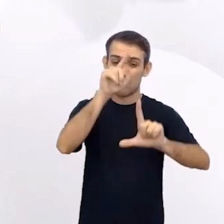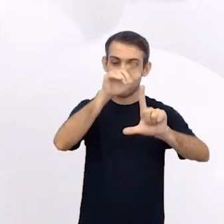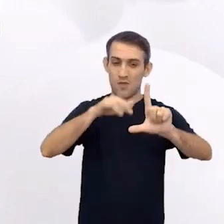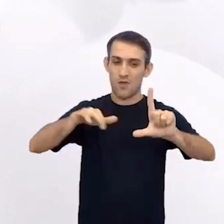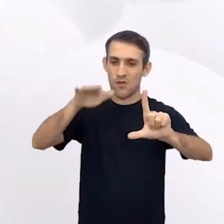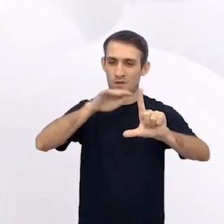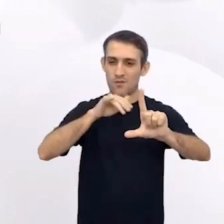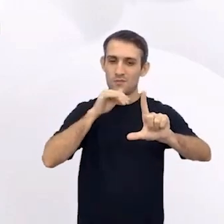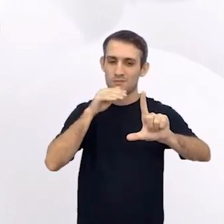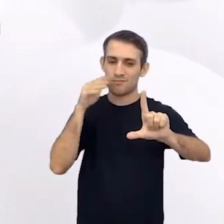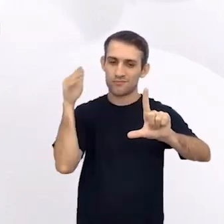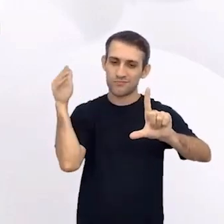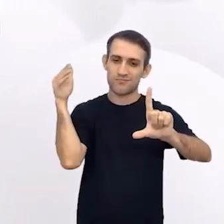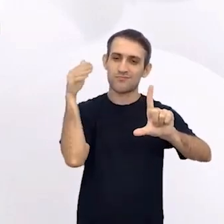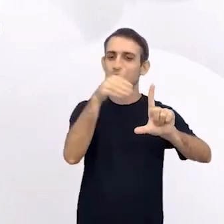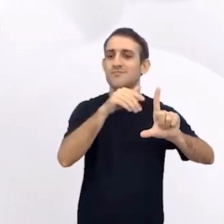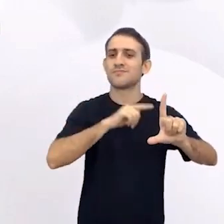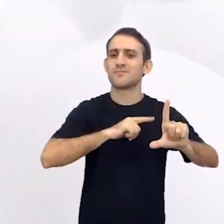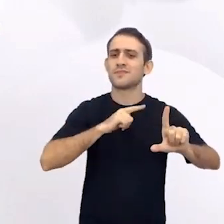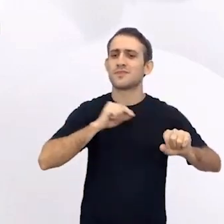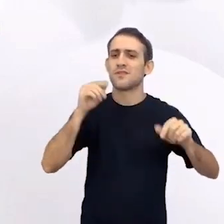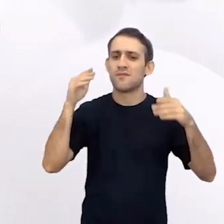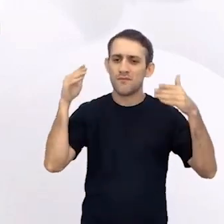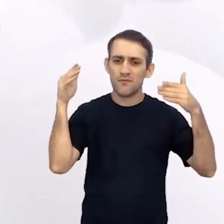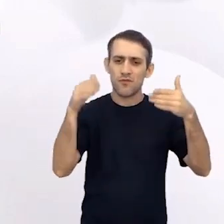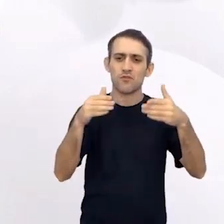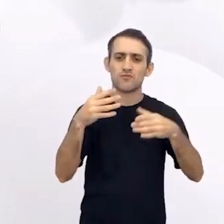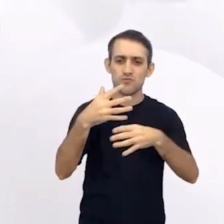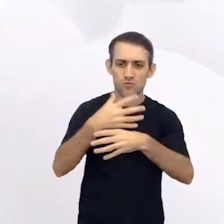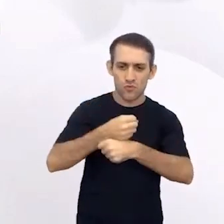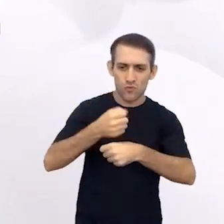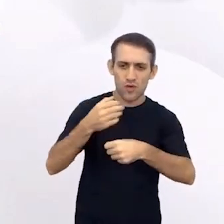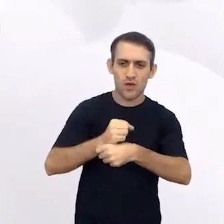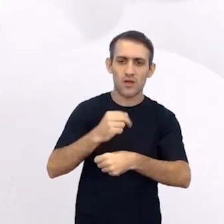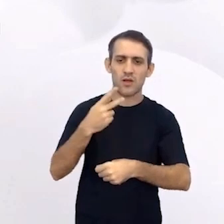nos direcionar para o cálculo da pegada ecológica.